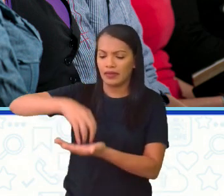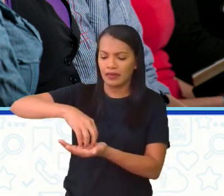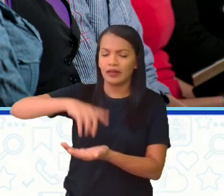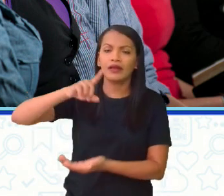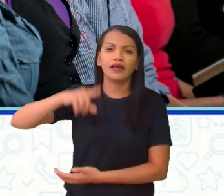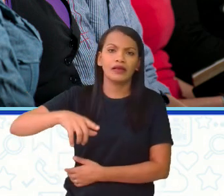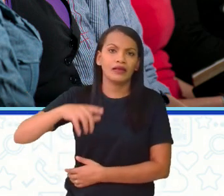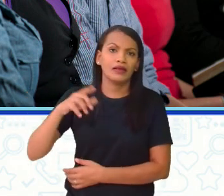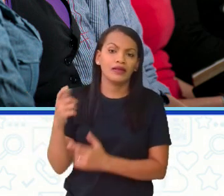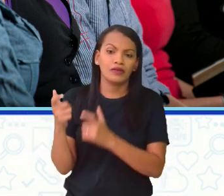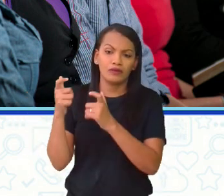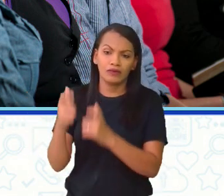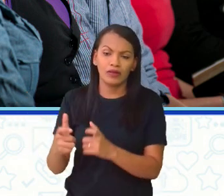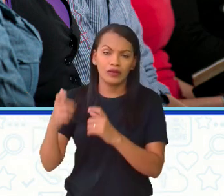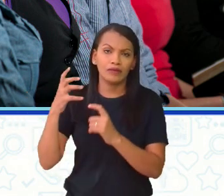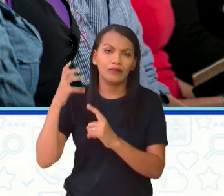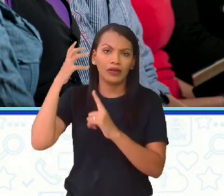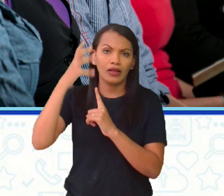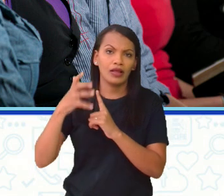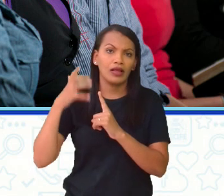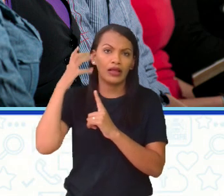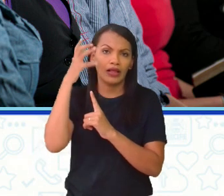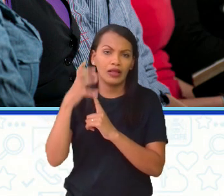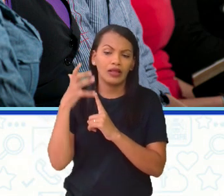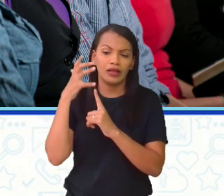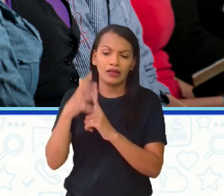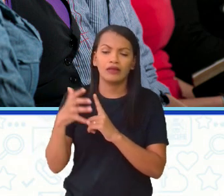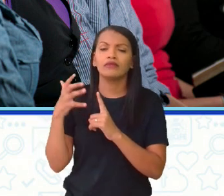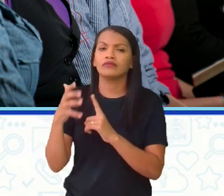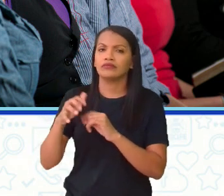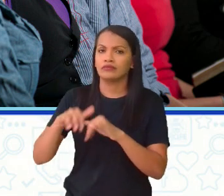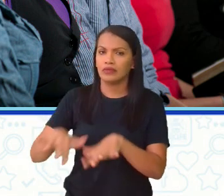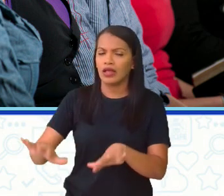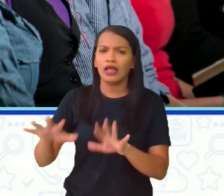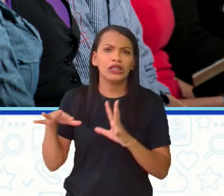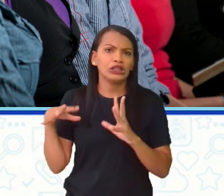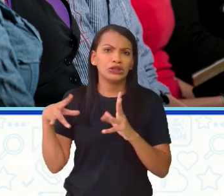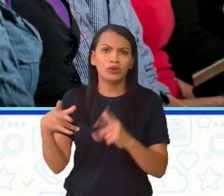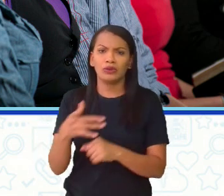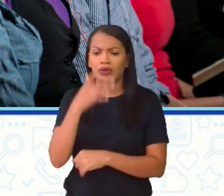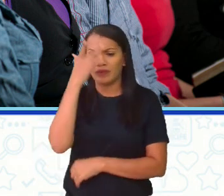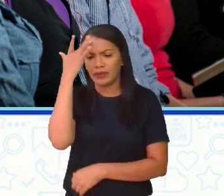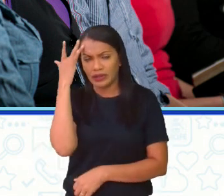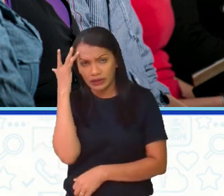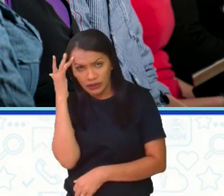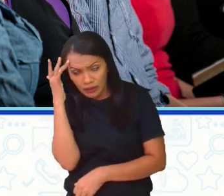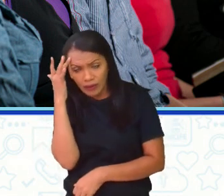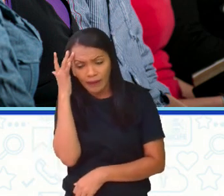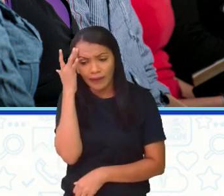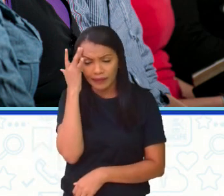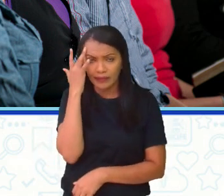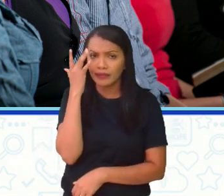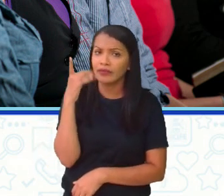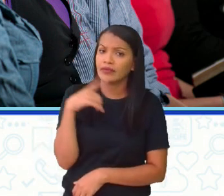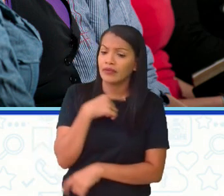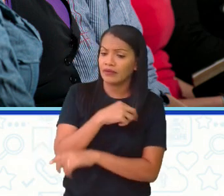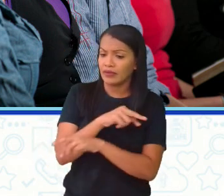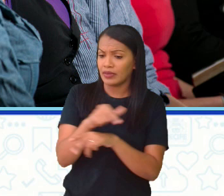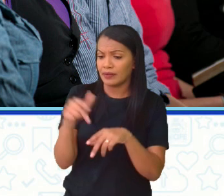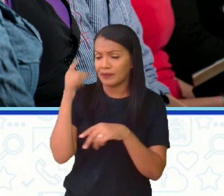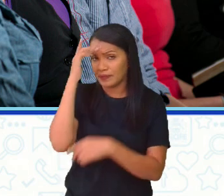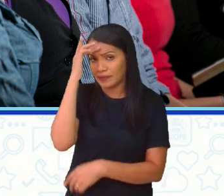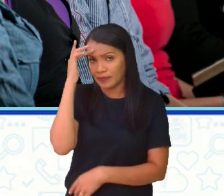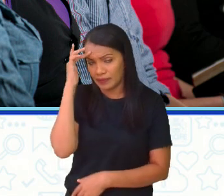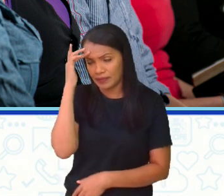de palestras públicas, onde ali tem todas as classes sociais, alcança diversas pessoas,